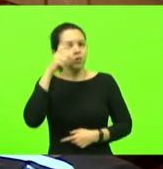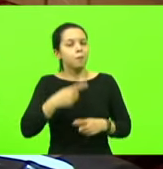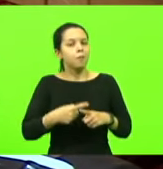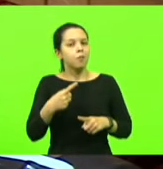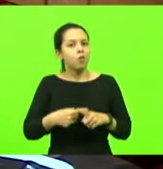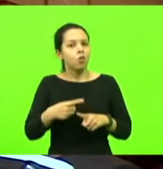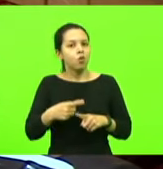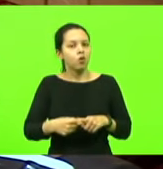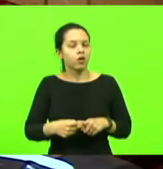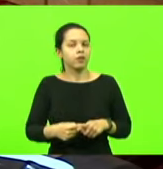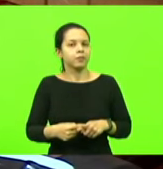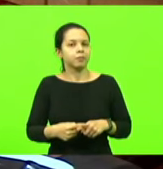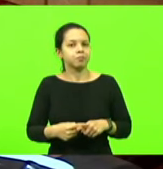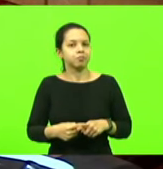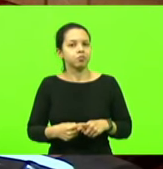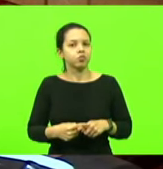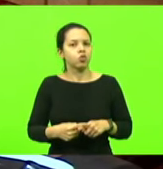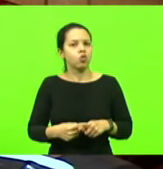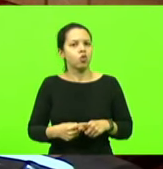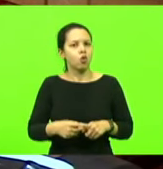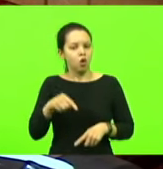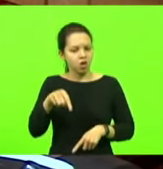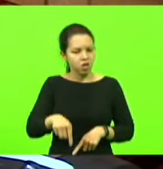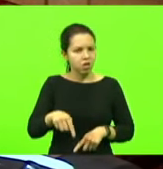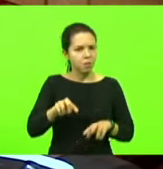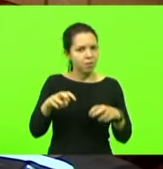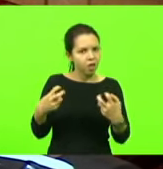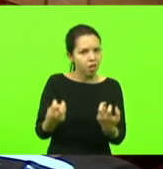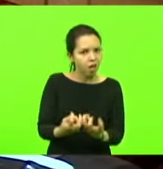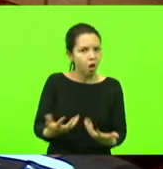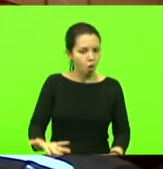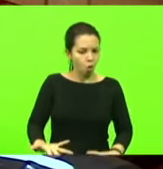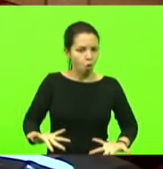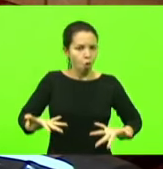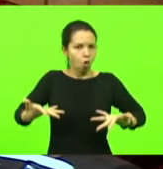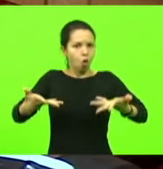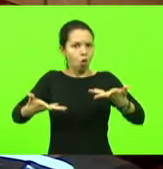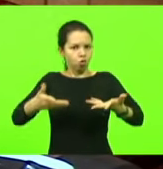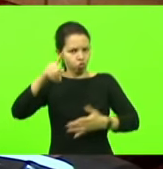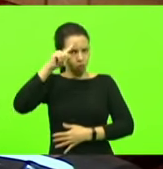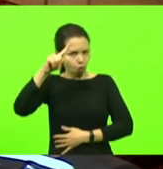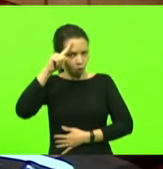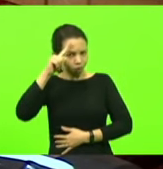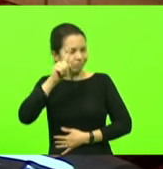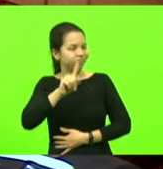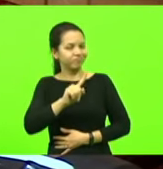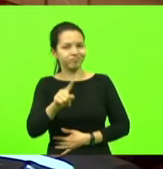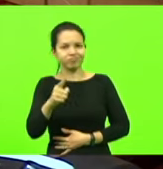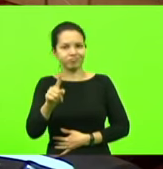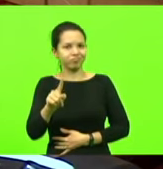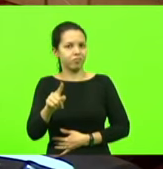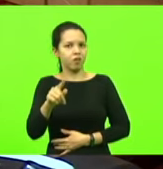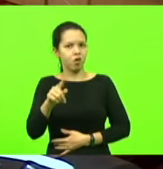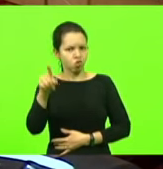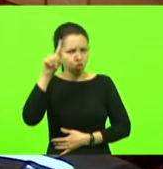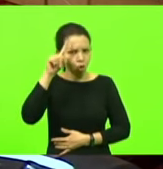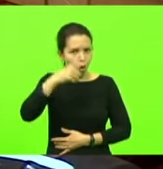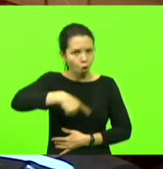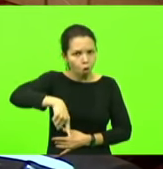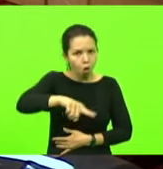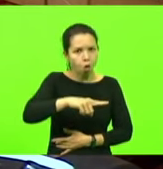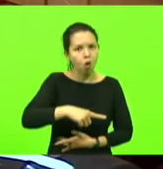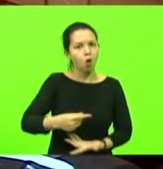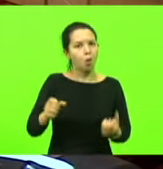os dias esse plenário é glorioso. Nem todos os dias nós podemos, de fato,